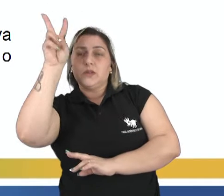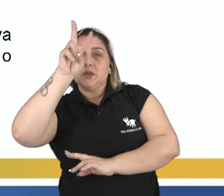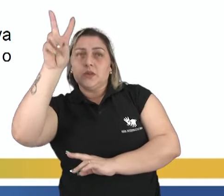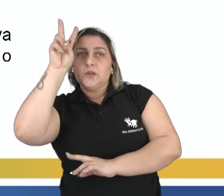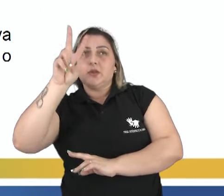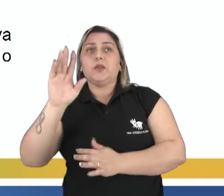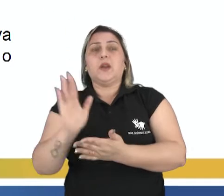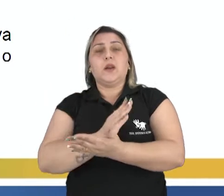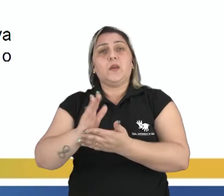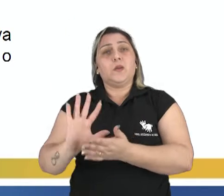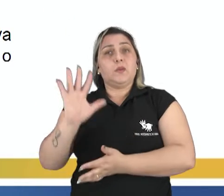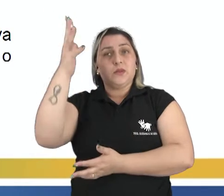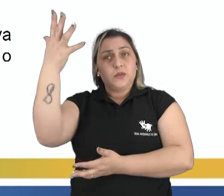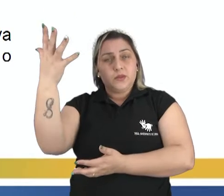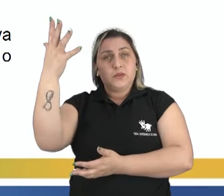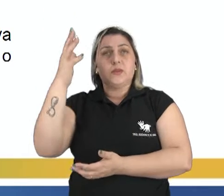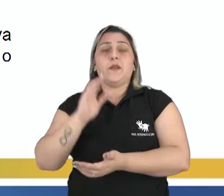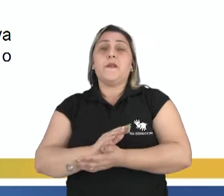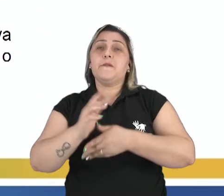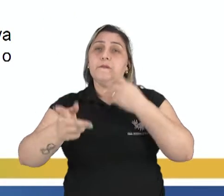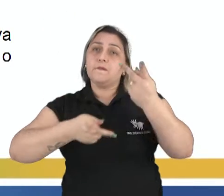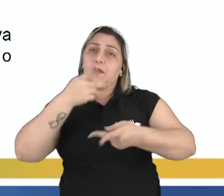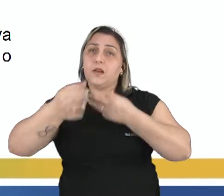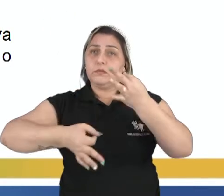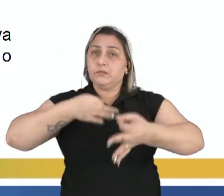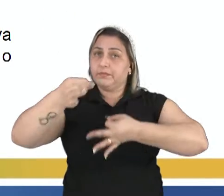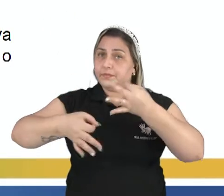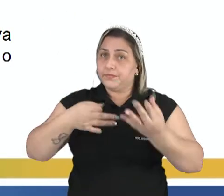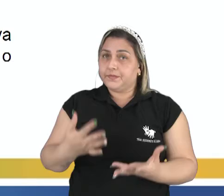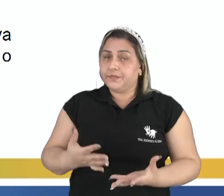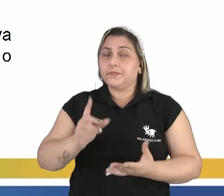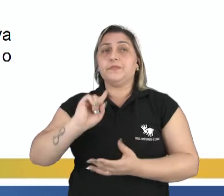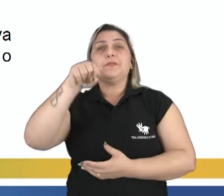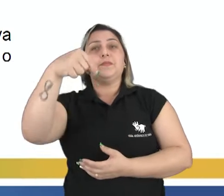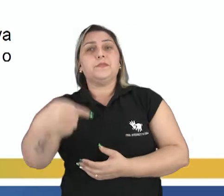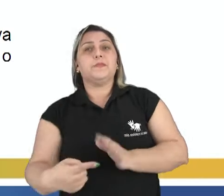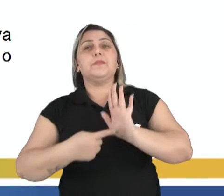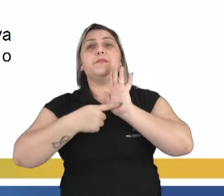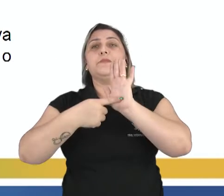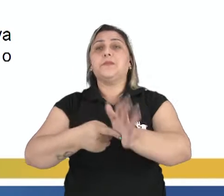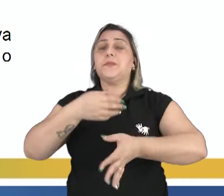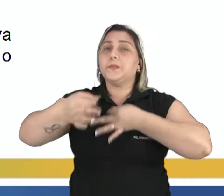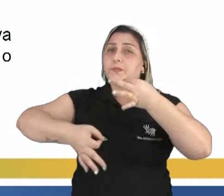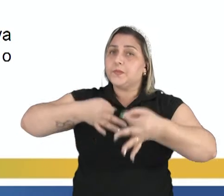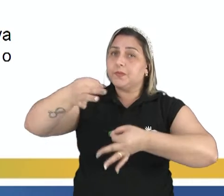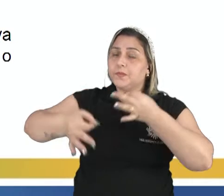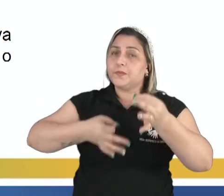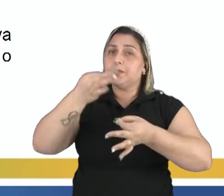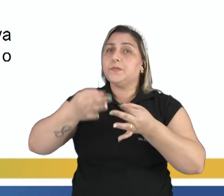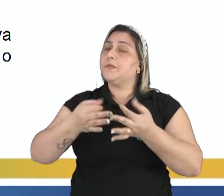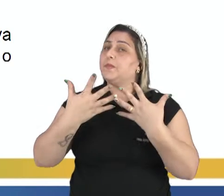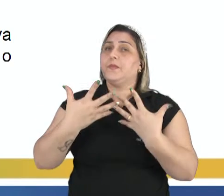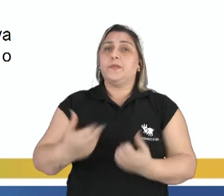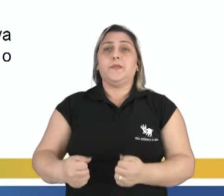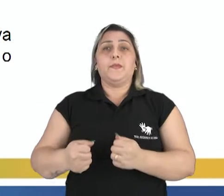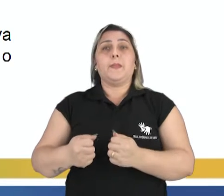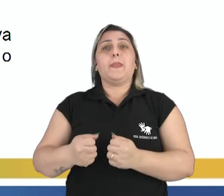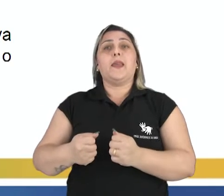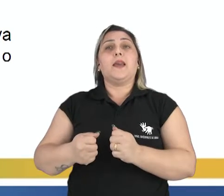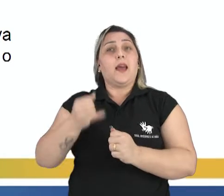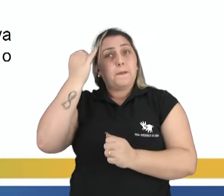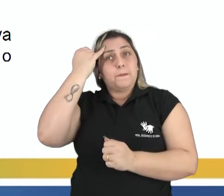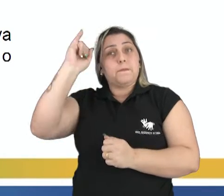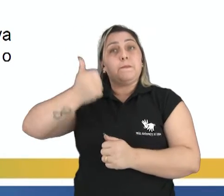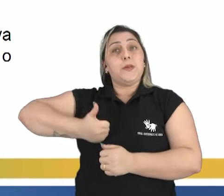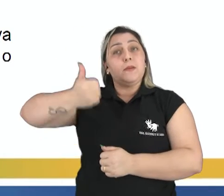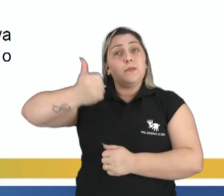que aconteceu, fala a opinião dele, depois ele mostra argumentos que são contrários àquela ideia, para